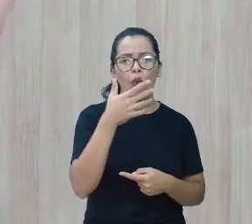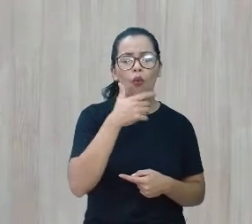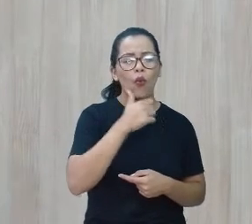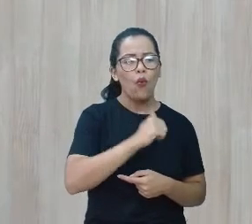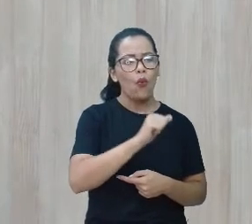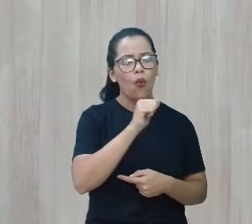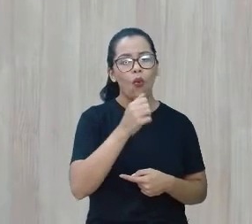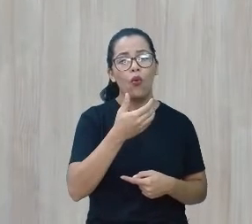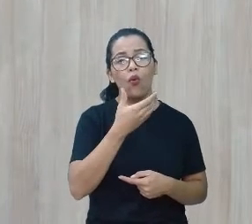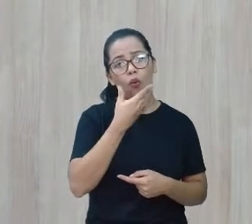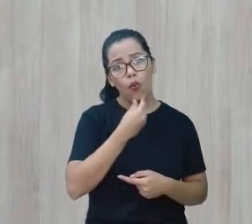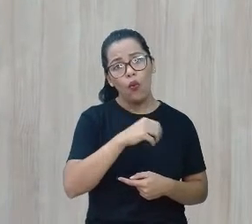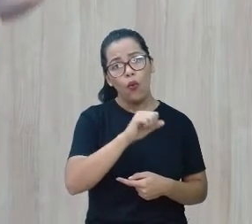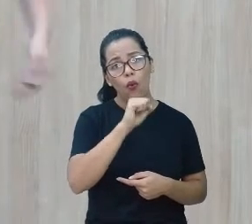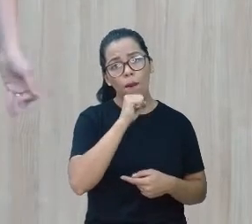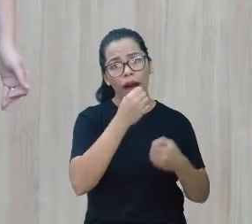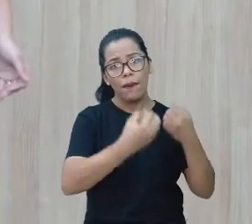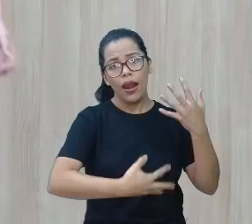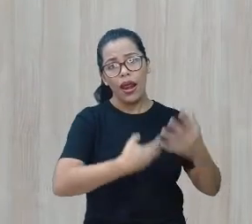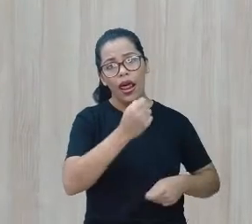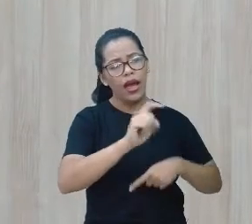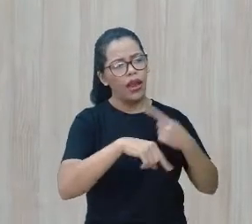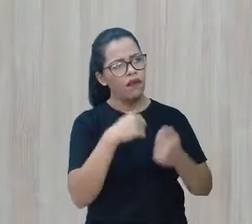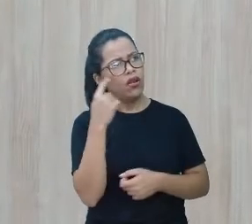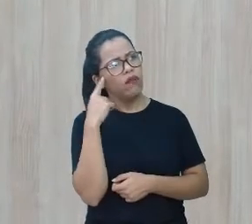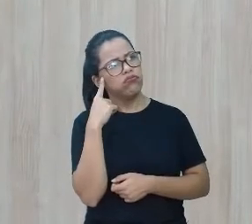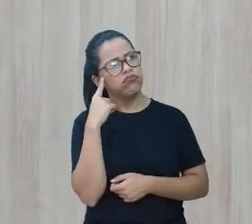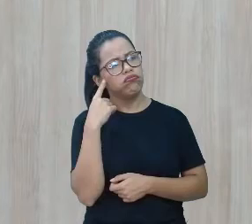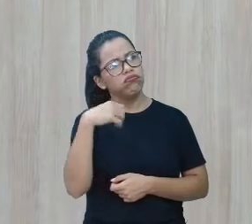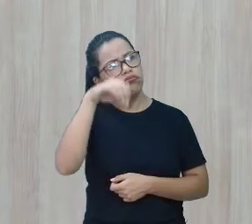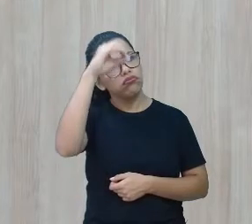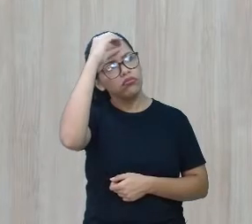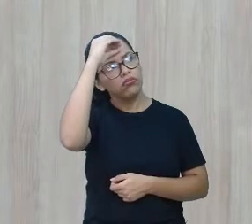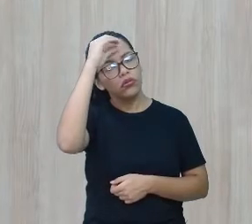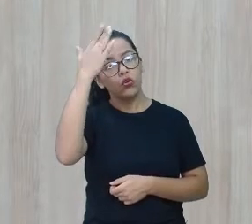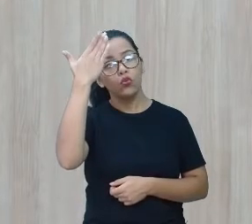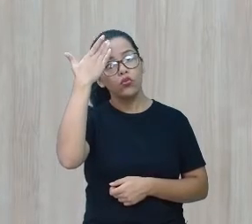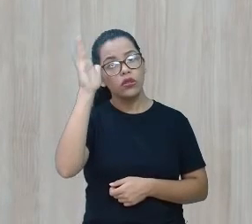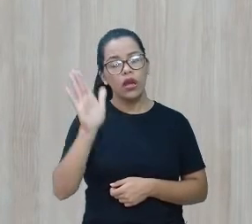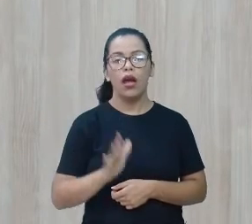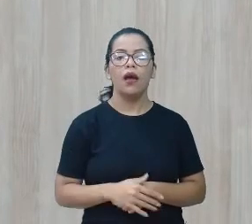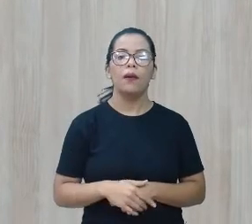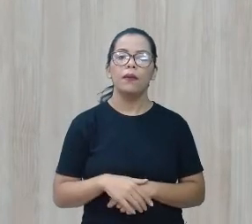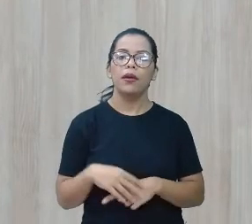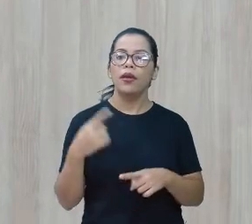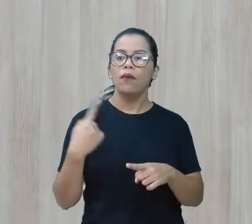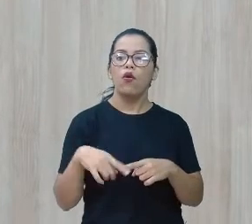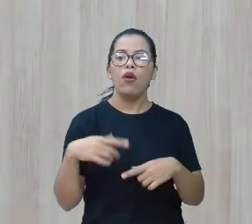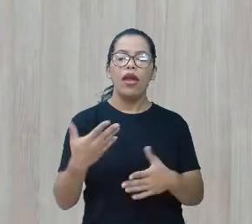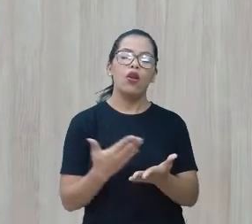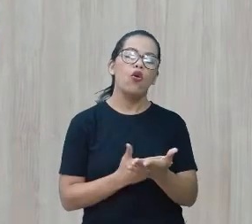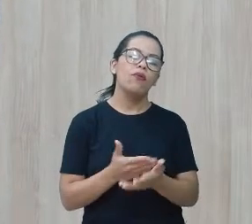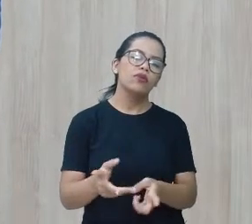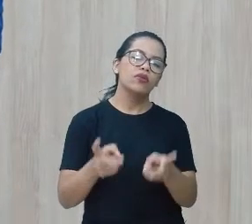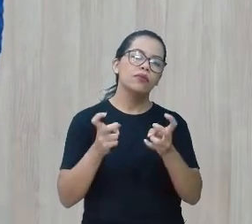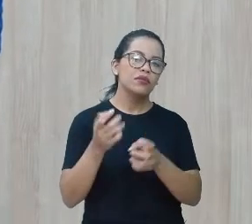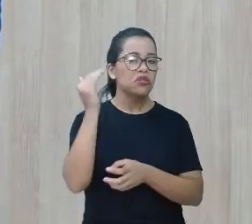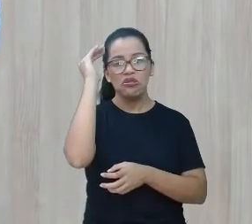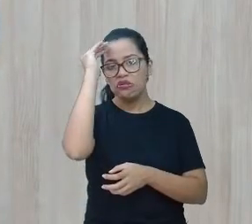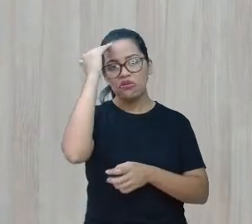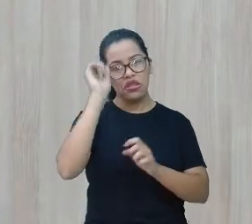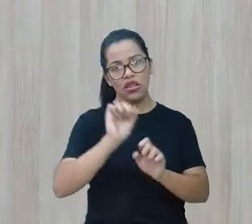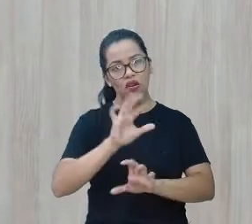aí o pai diz assim, olha, então você não vai ganhar um videogame, não. Porque ele já está percebendo que ele não entendeu o sentido, de